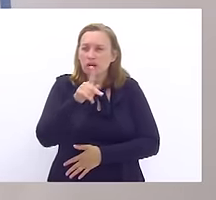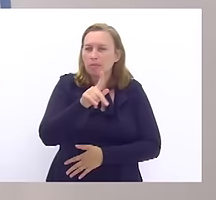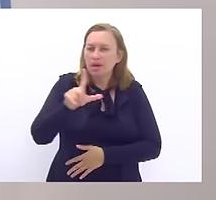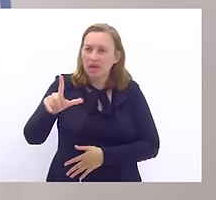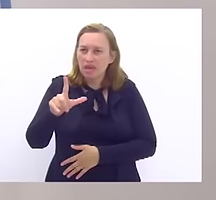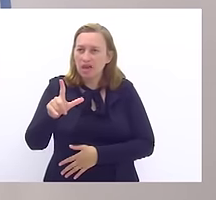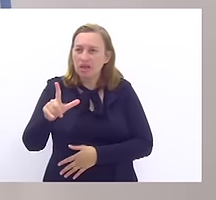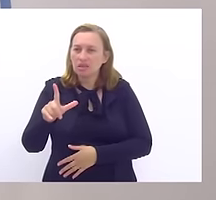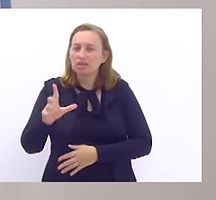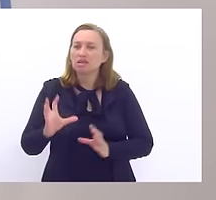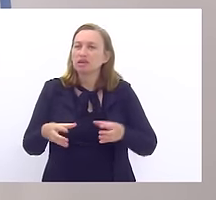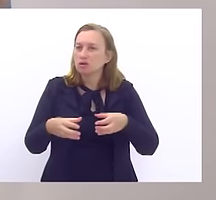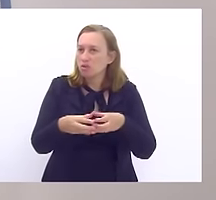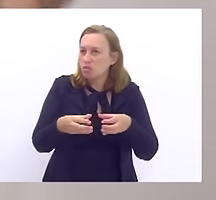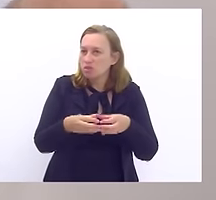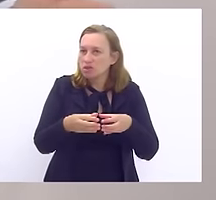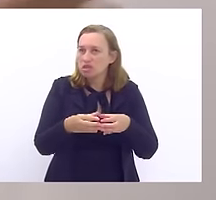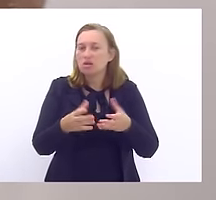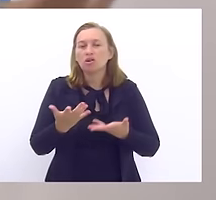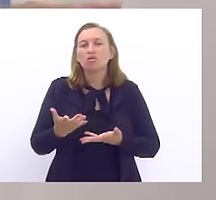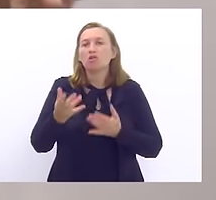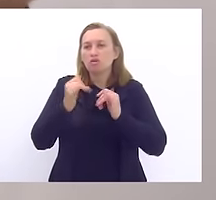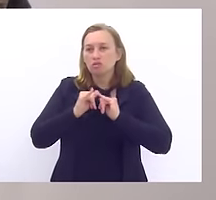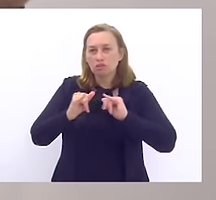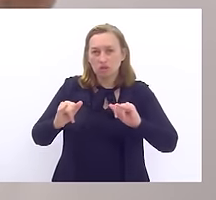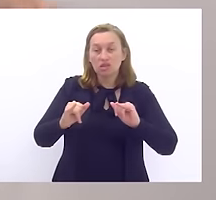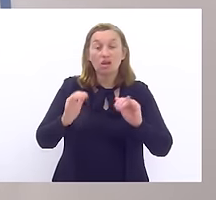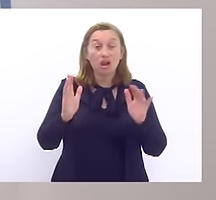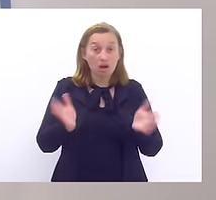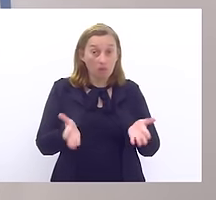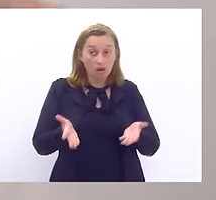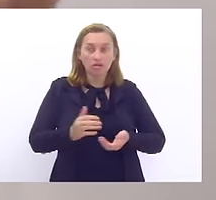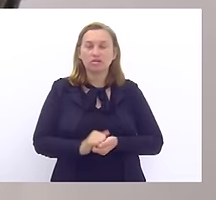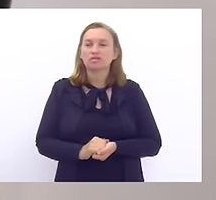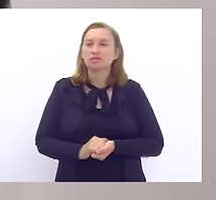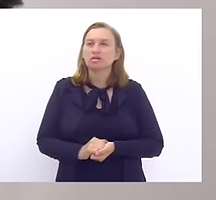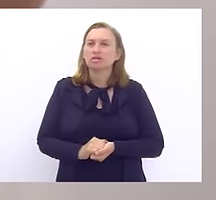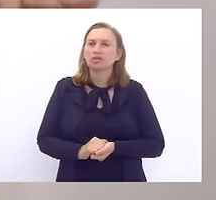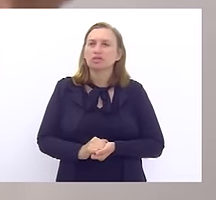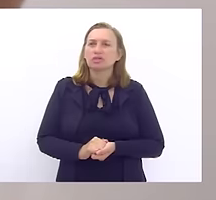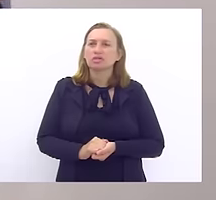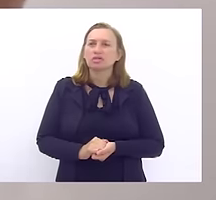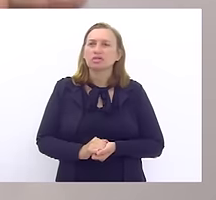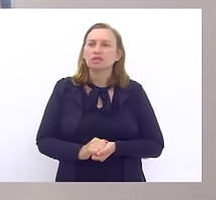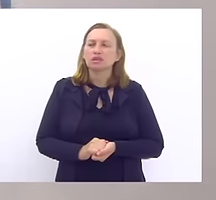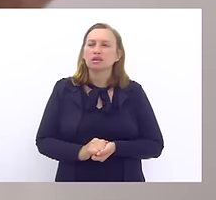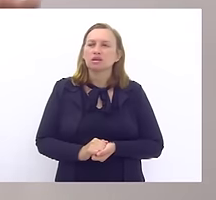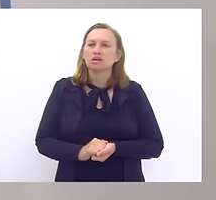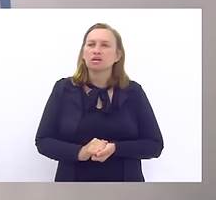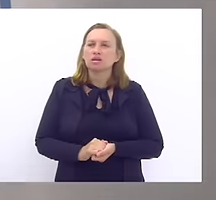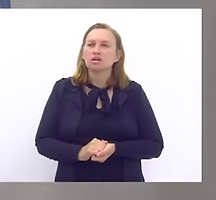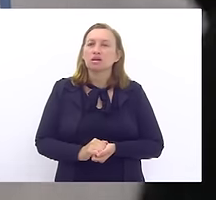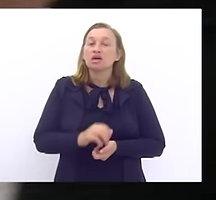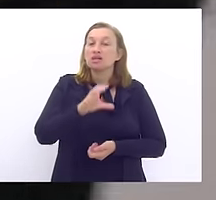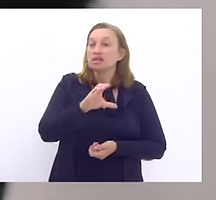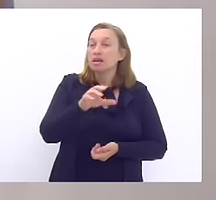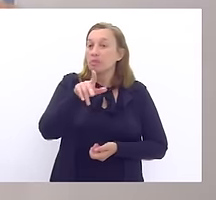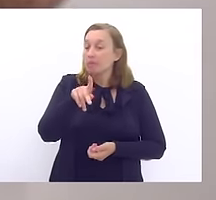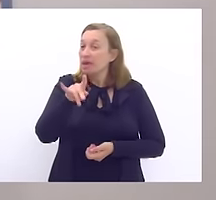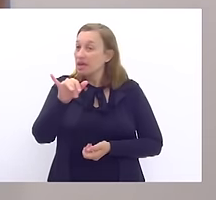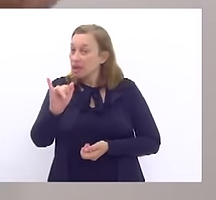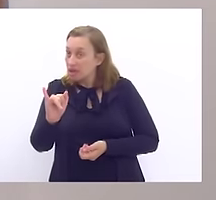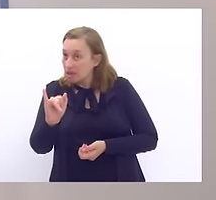comissão e a citada dessa comissão e eu vou lhe dar notícia agora a notícia é a seguinte diligências da CPI